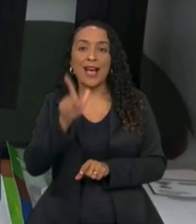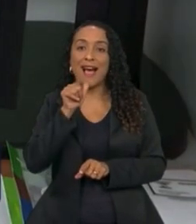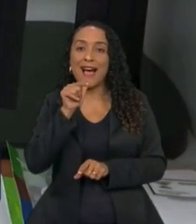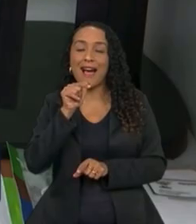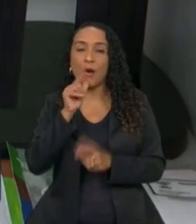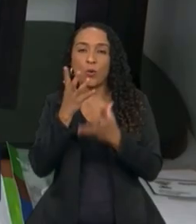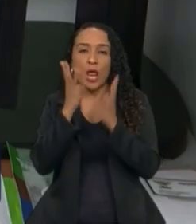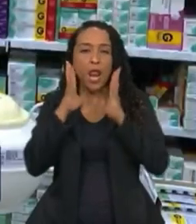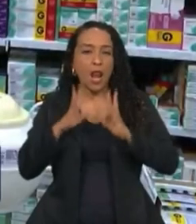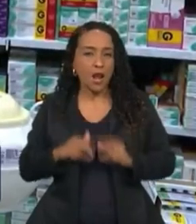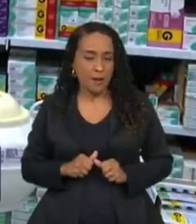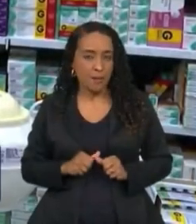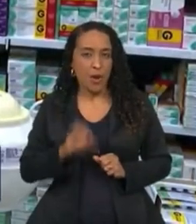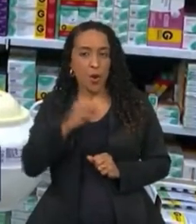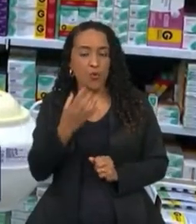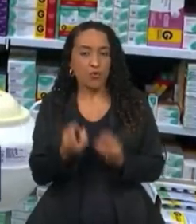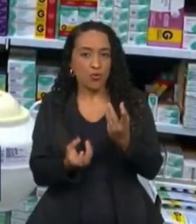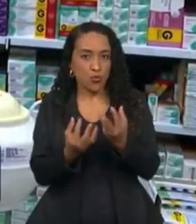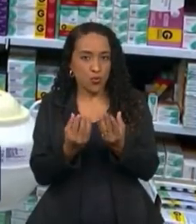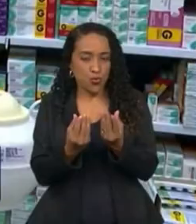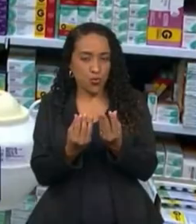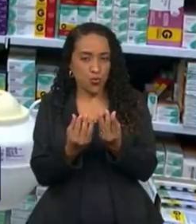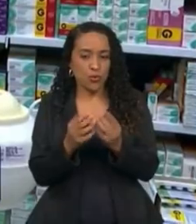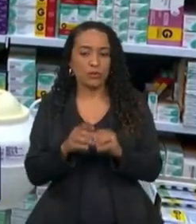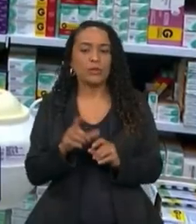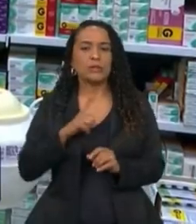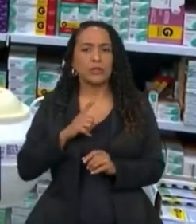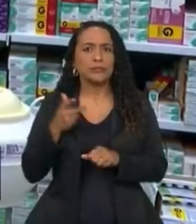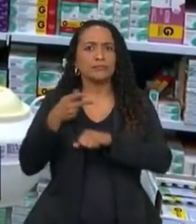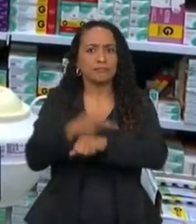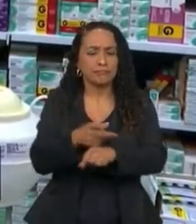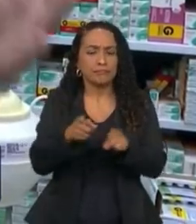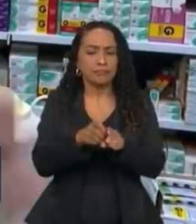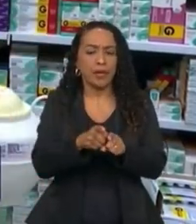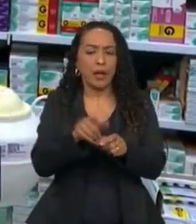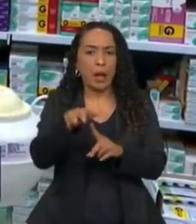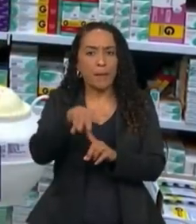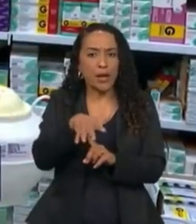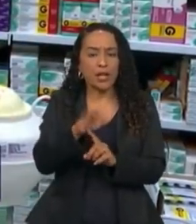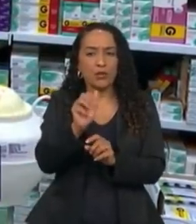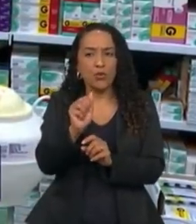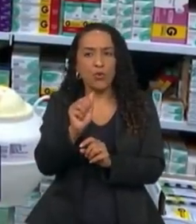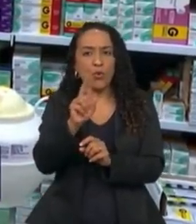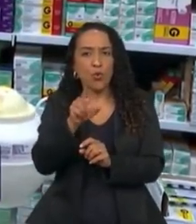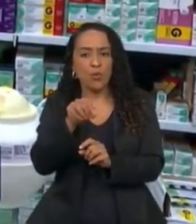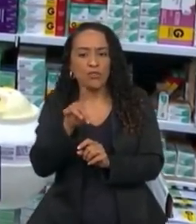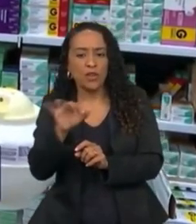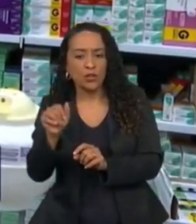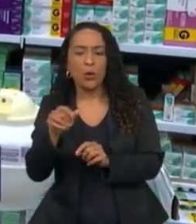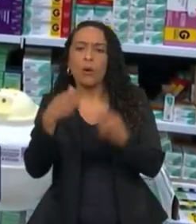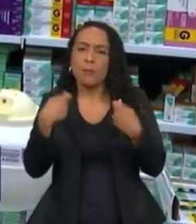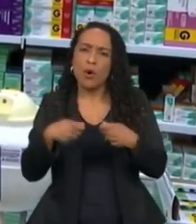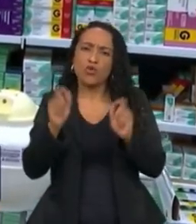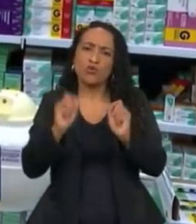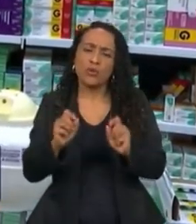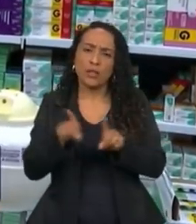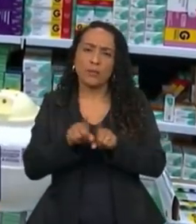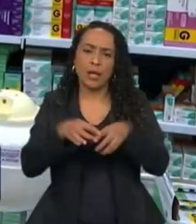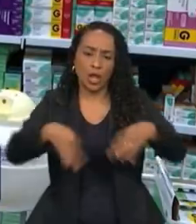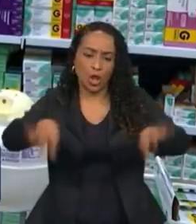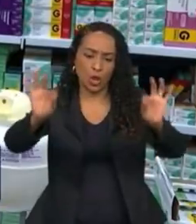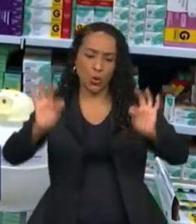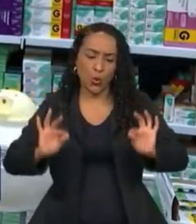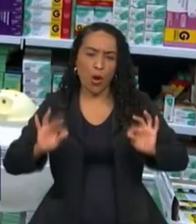ou fervida. Está tendo bastante procura de umidificador. Se a pessoa não conseguir um umidificador, o uso de uma toalha molhada, às vezes, no ambiente também